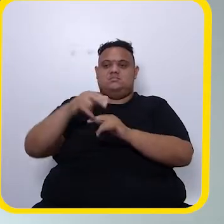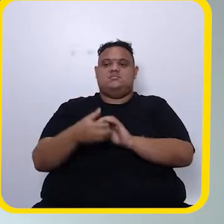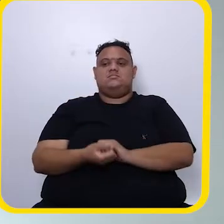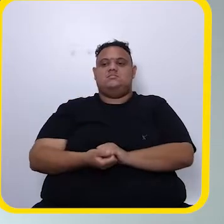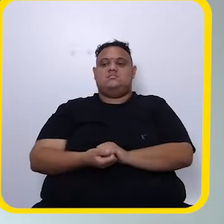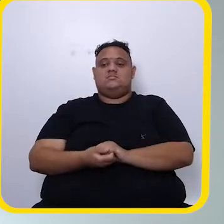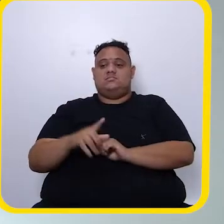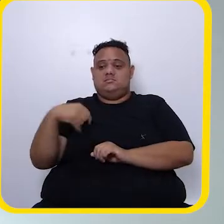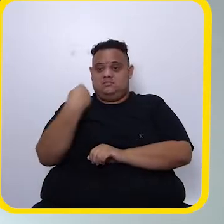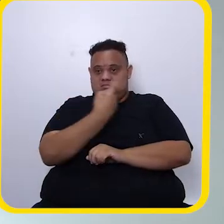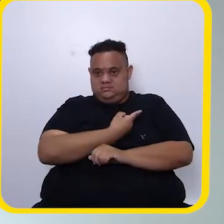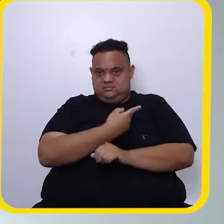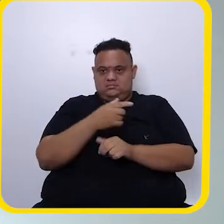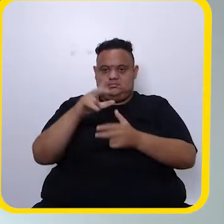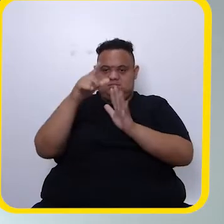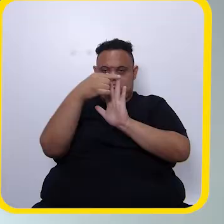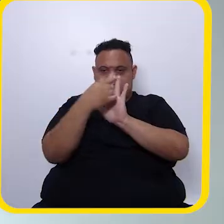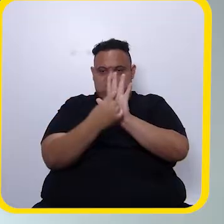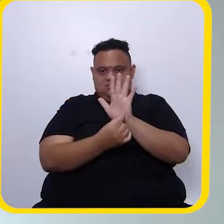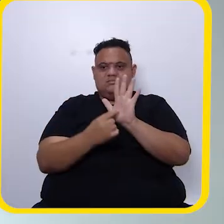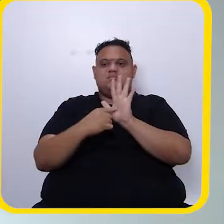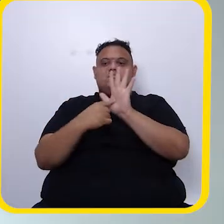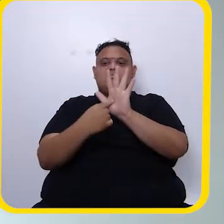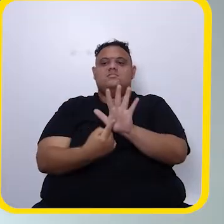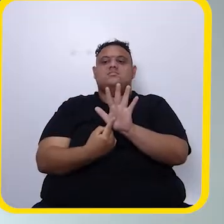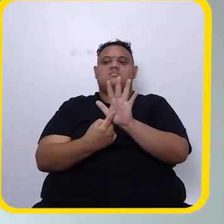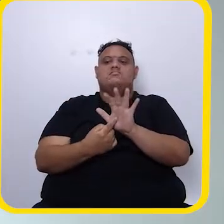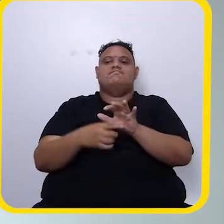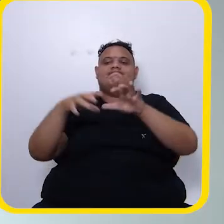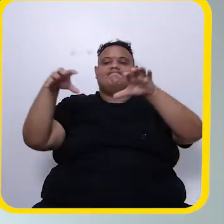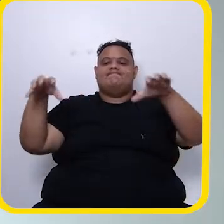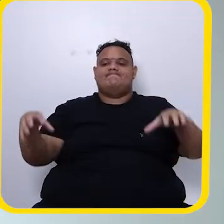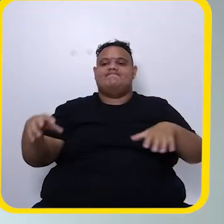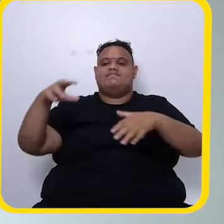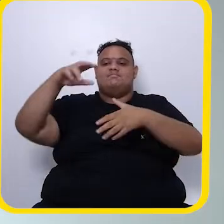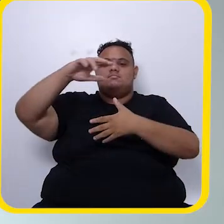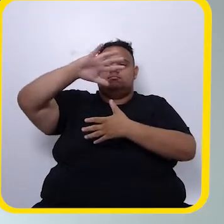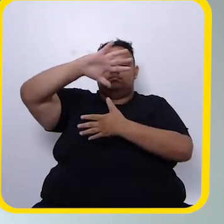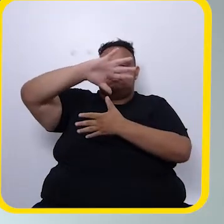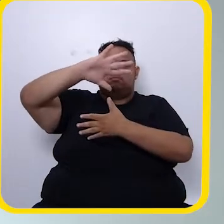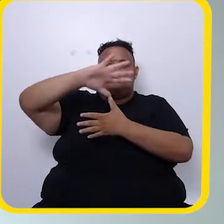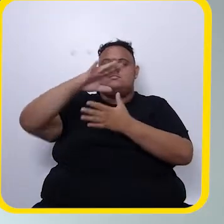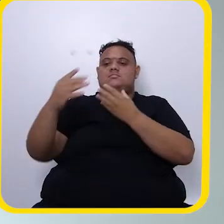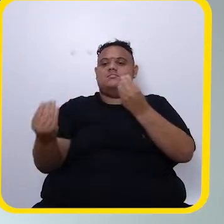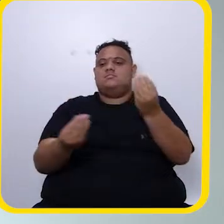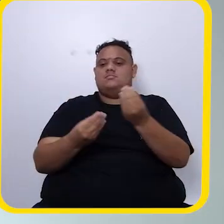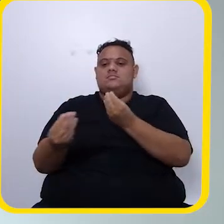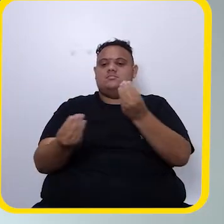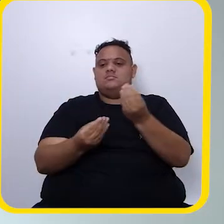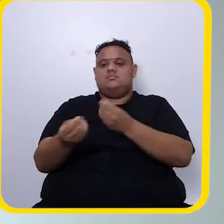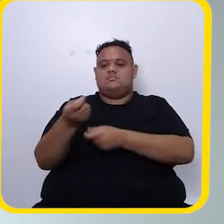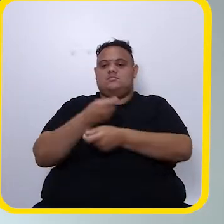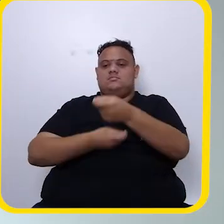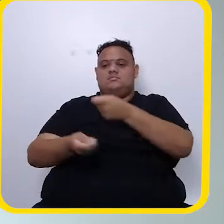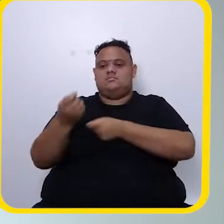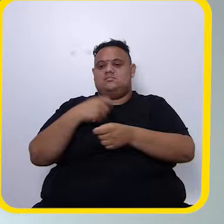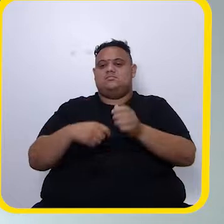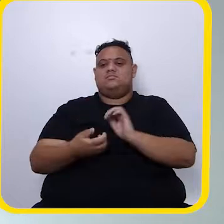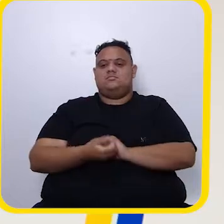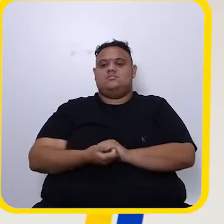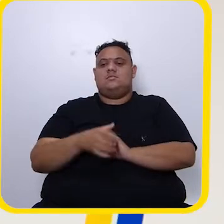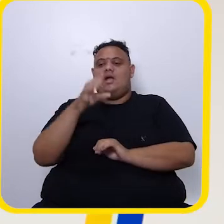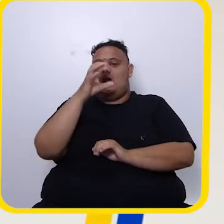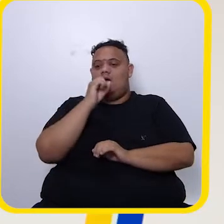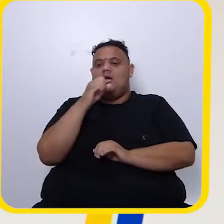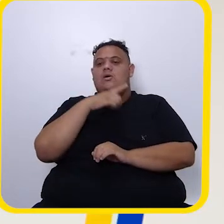América Central. No nosso próximo mapa, vai mostrar o quê? As divisões da América a partir da economia.